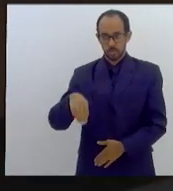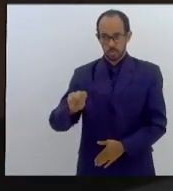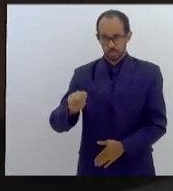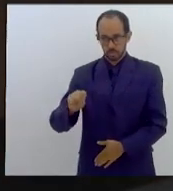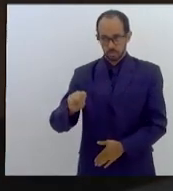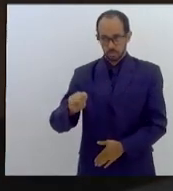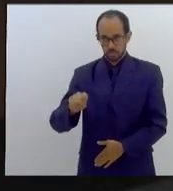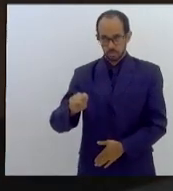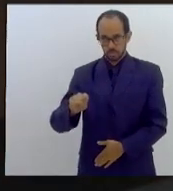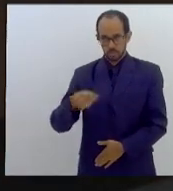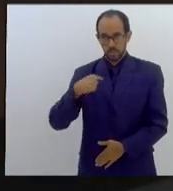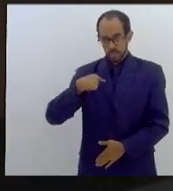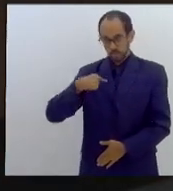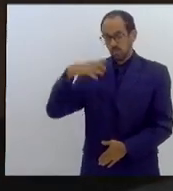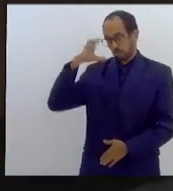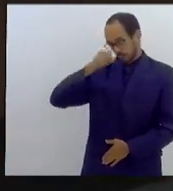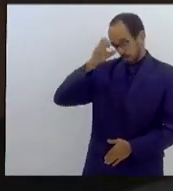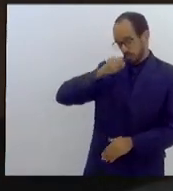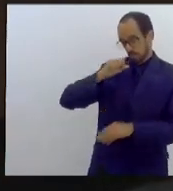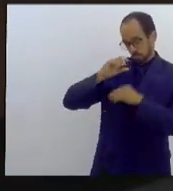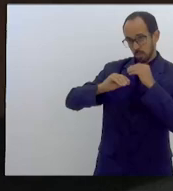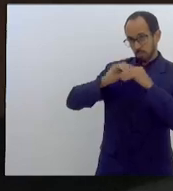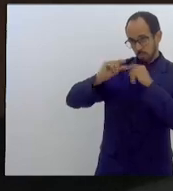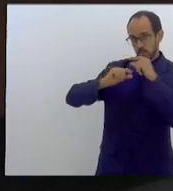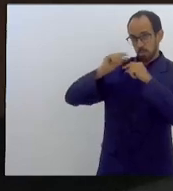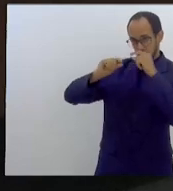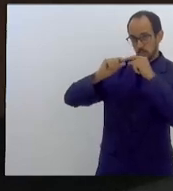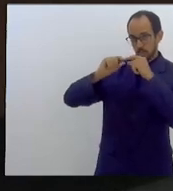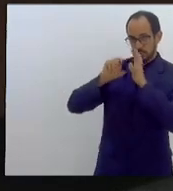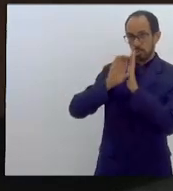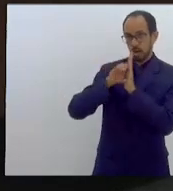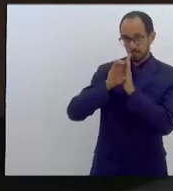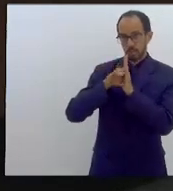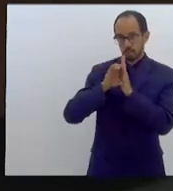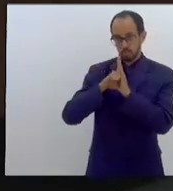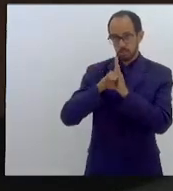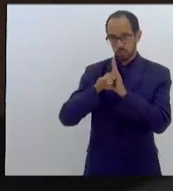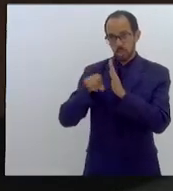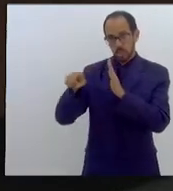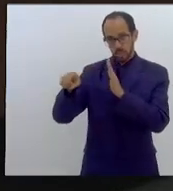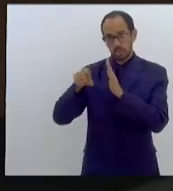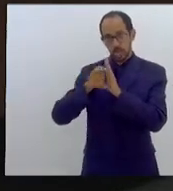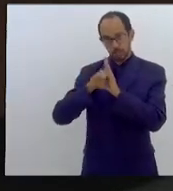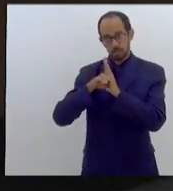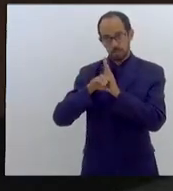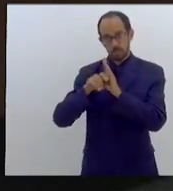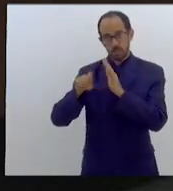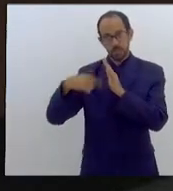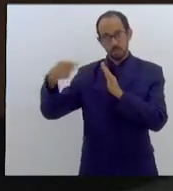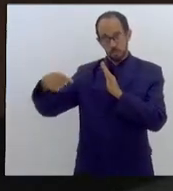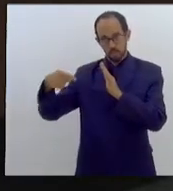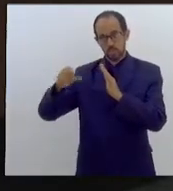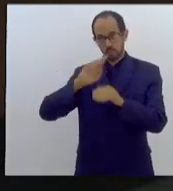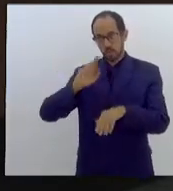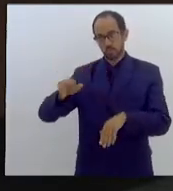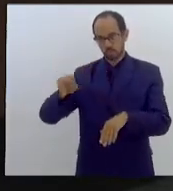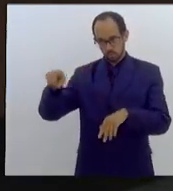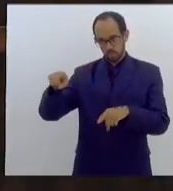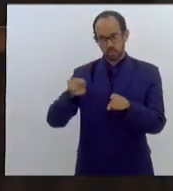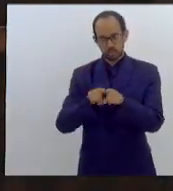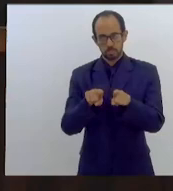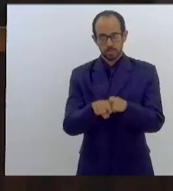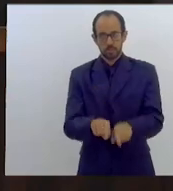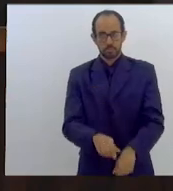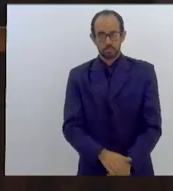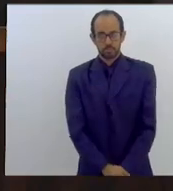Eu estou indo por parte. Eu estou aprendendo, cada dia eu aprendo um capítulo. Aí, esse capítulo é um pouquinho mais para frente, que eu vou dar resposta ao senhor também. Tá bom, espero que